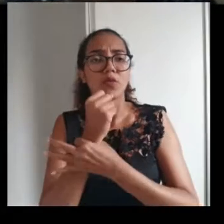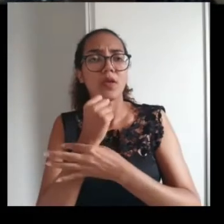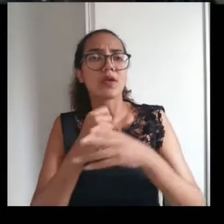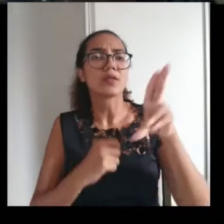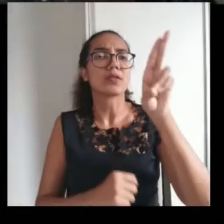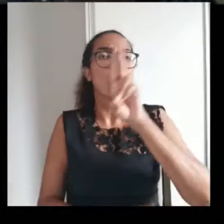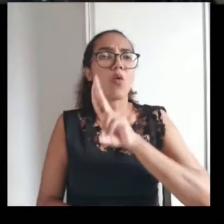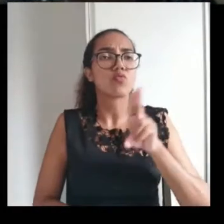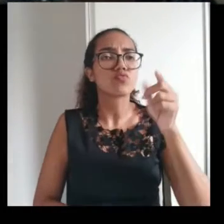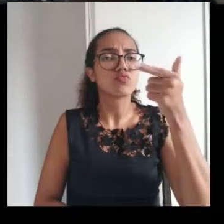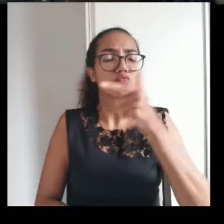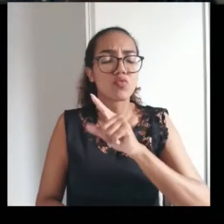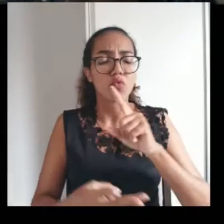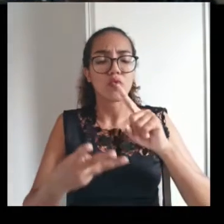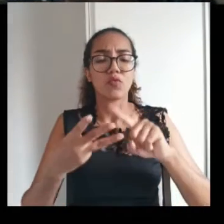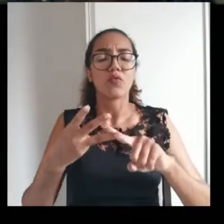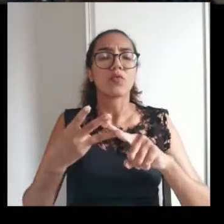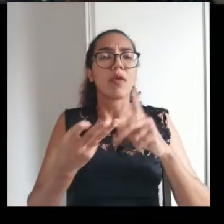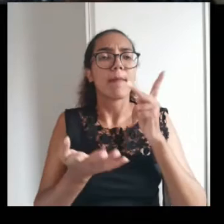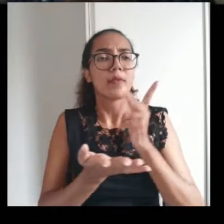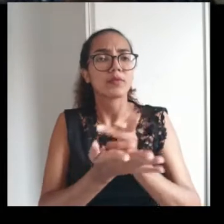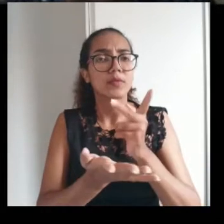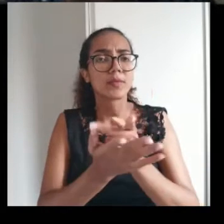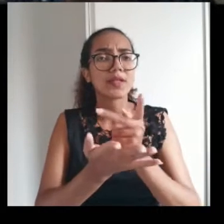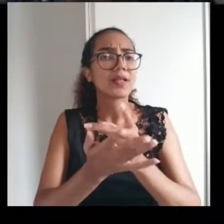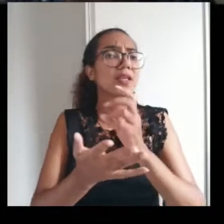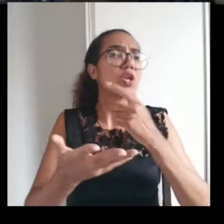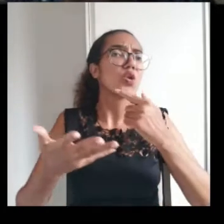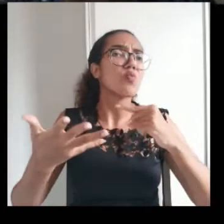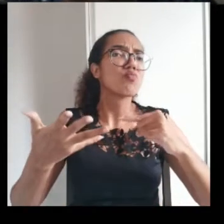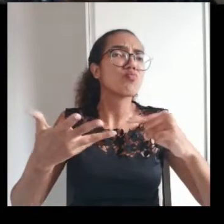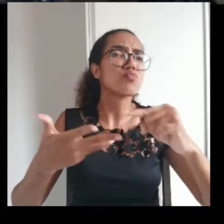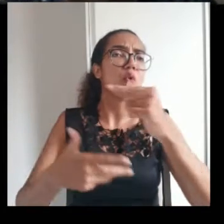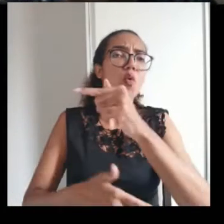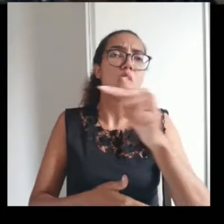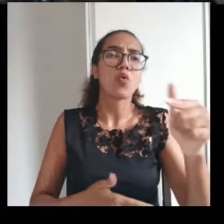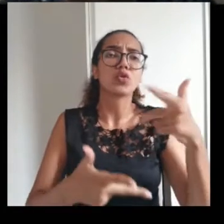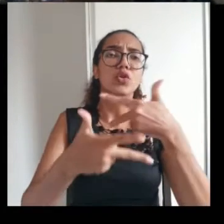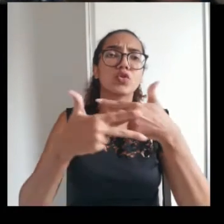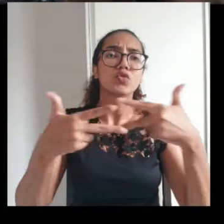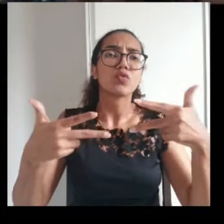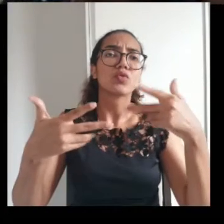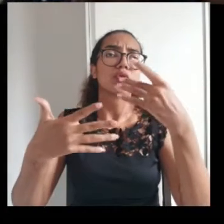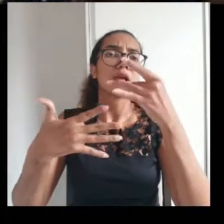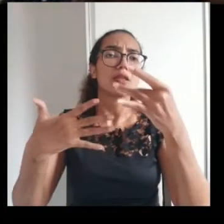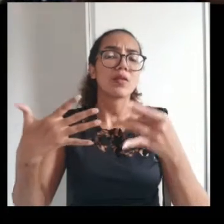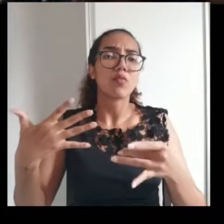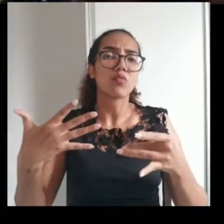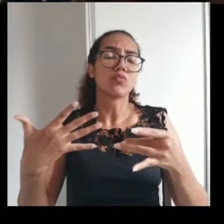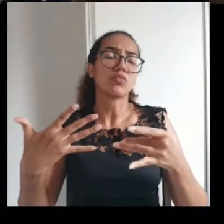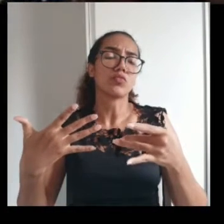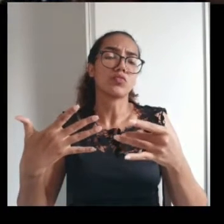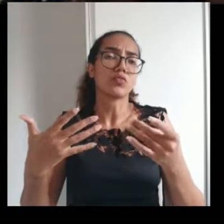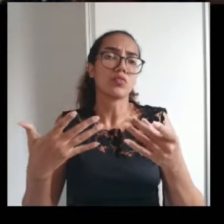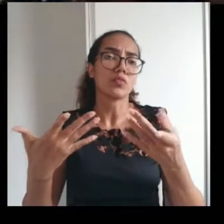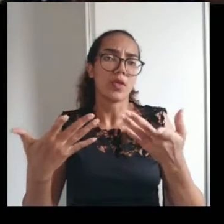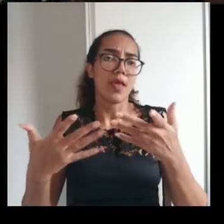reusabilidade, manutenabilidade e uma série de outros atributos de qualidade que são requisitos profissionais. Esse é o